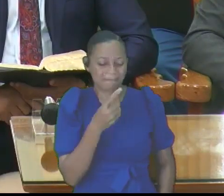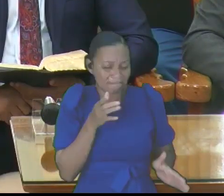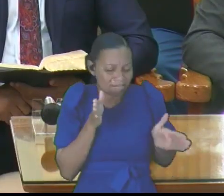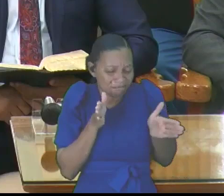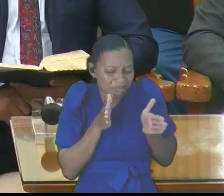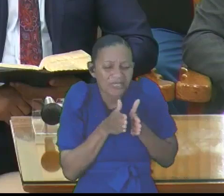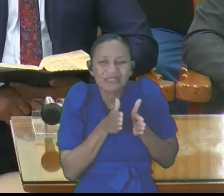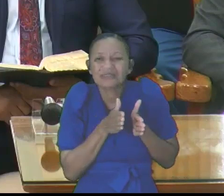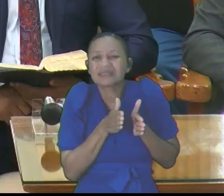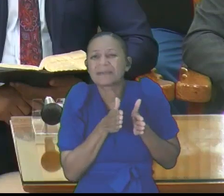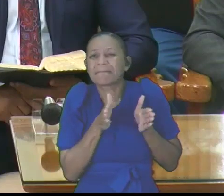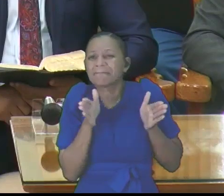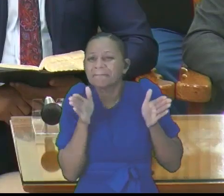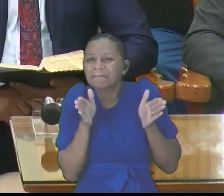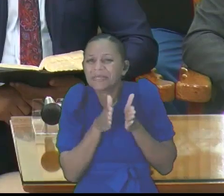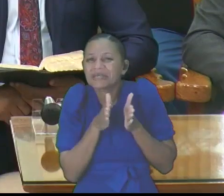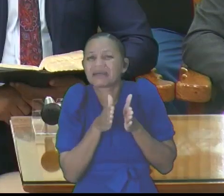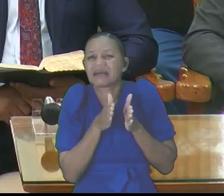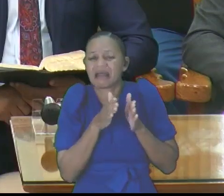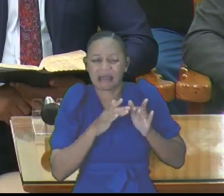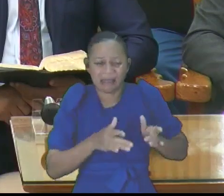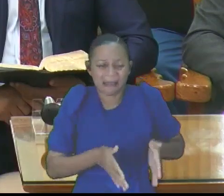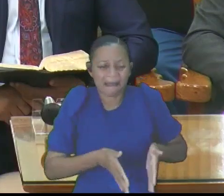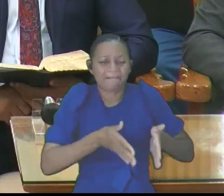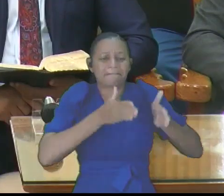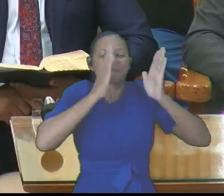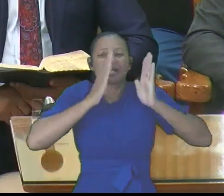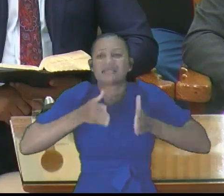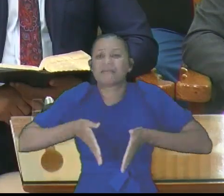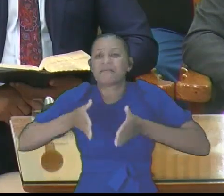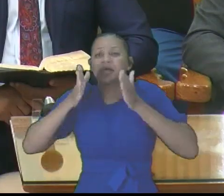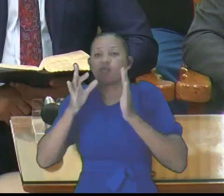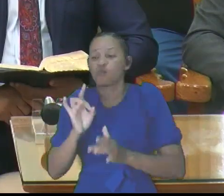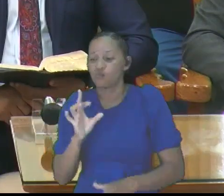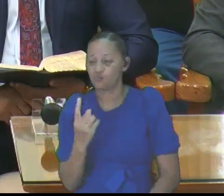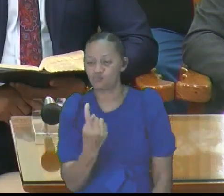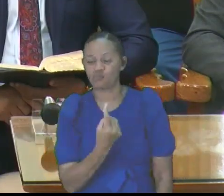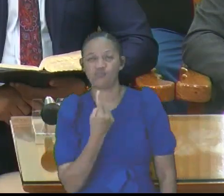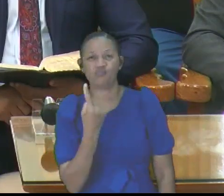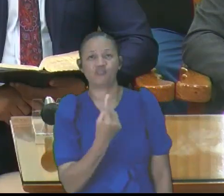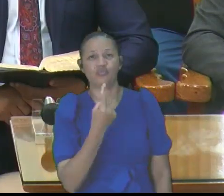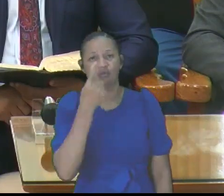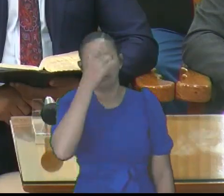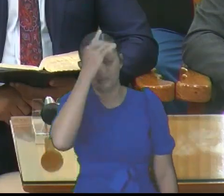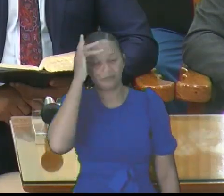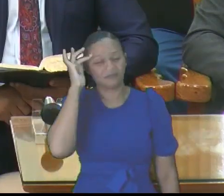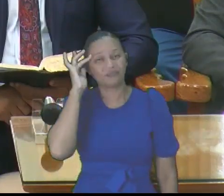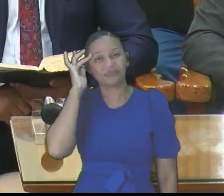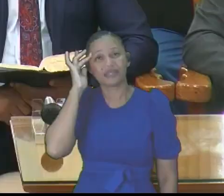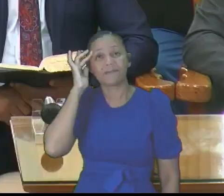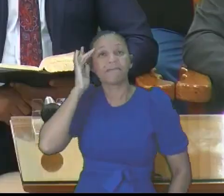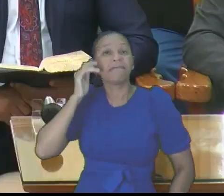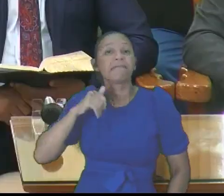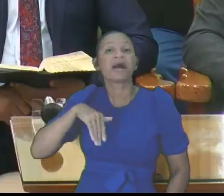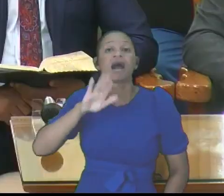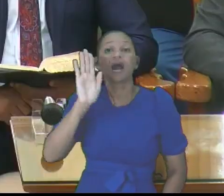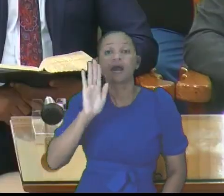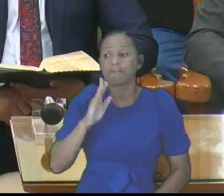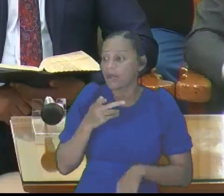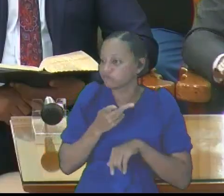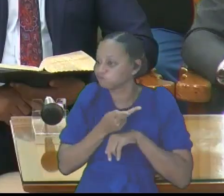Pequenos apartamentos minúsculos para só morar uma pessoa. Foram os apartamentos